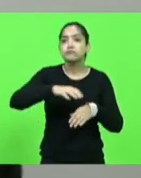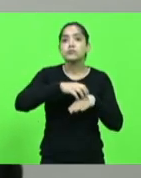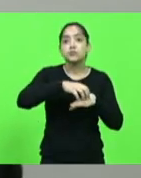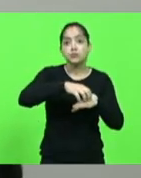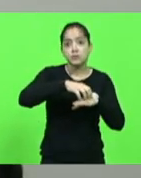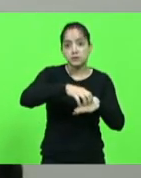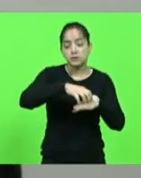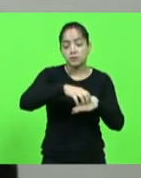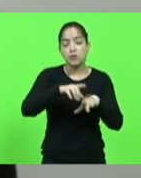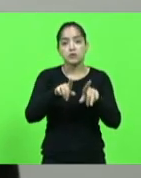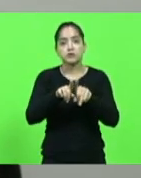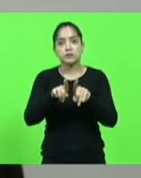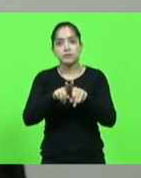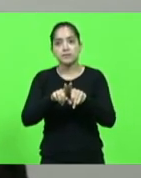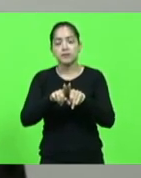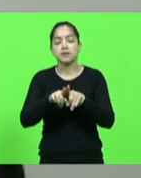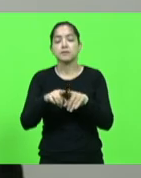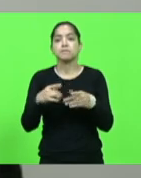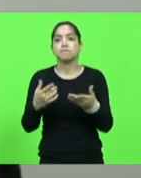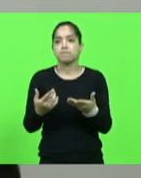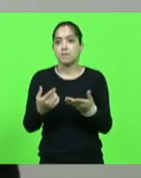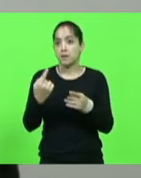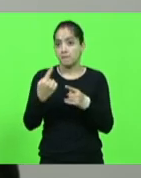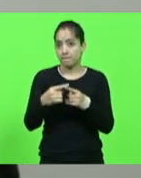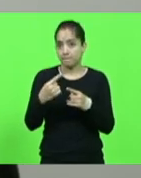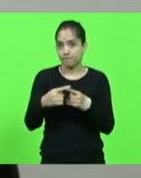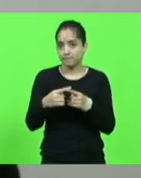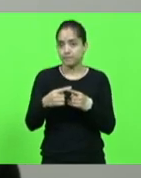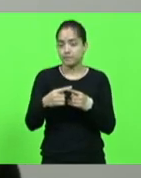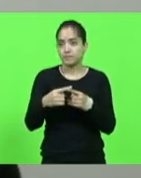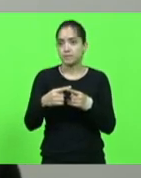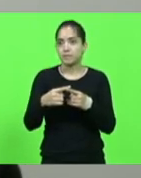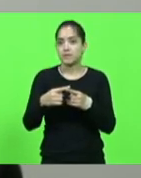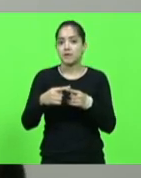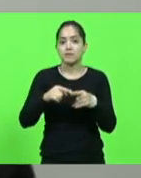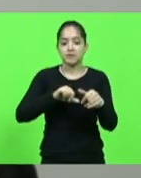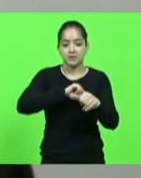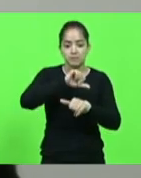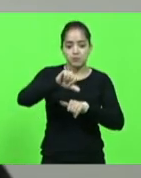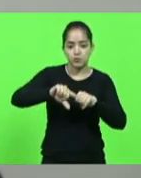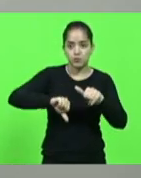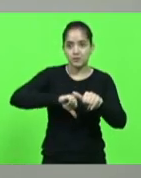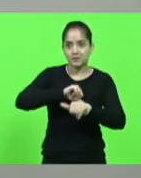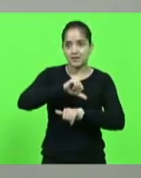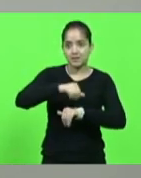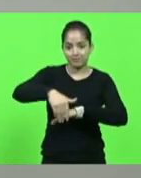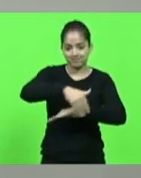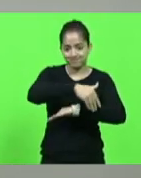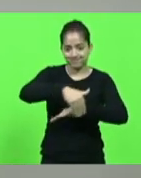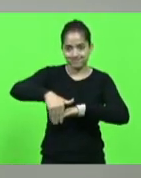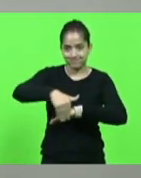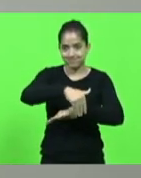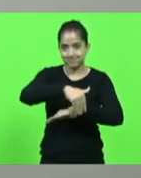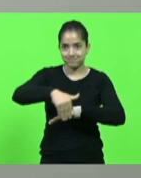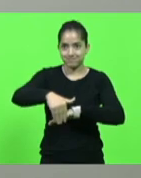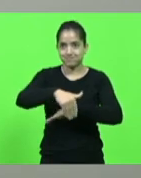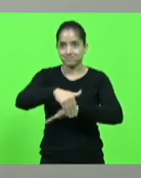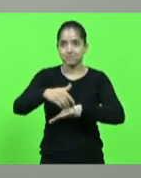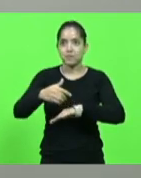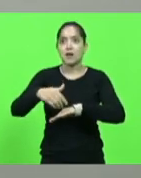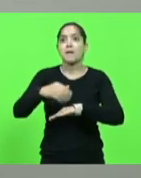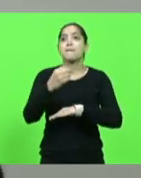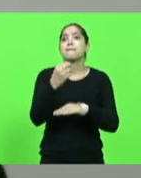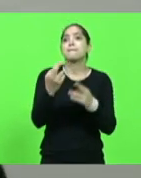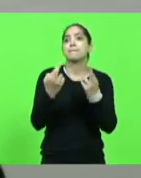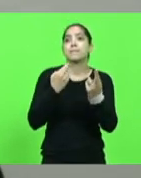do recebimento. Por quê? Porque eles vão ter que fazer um desvio gigantesco. O desvio, rota alternativa é